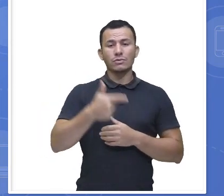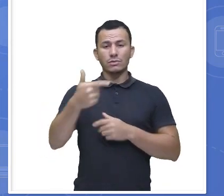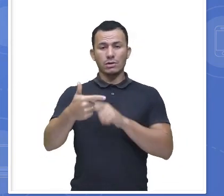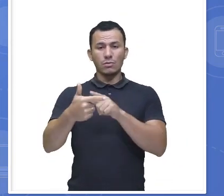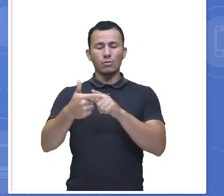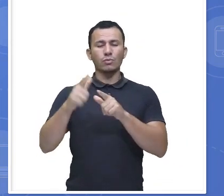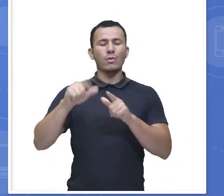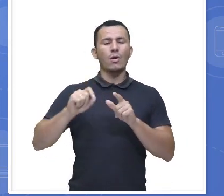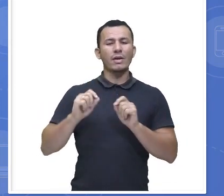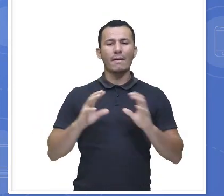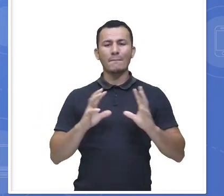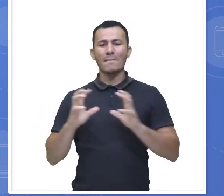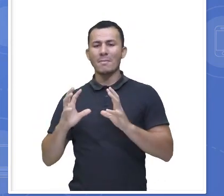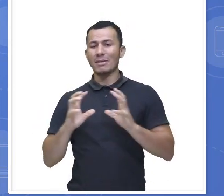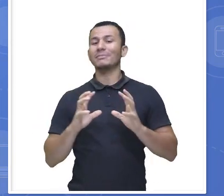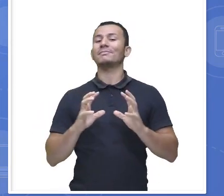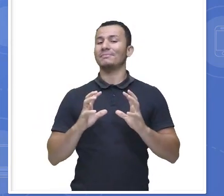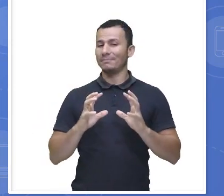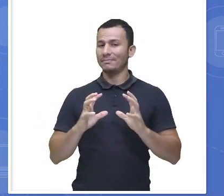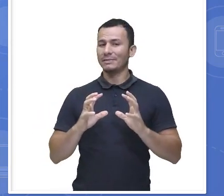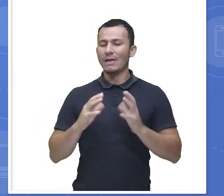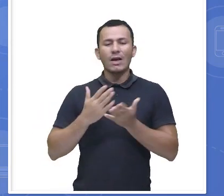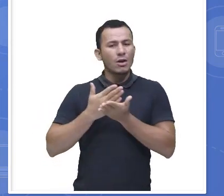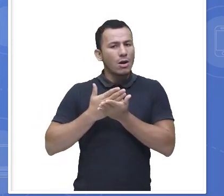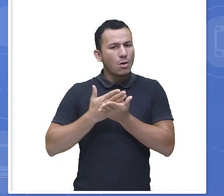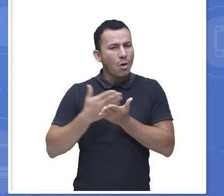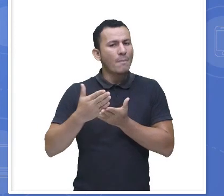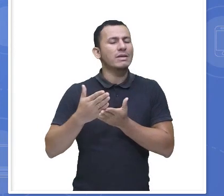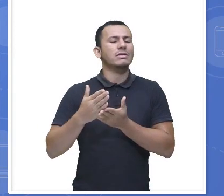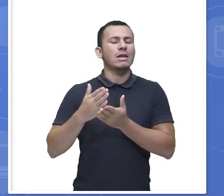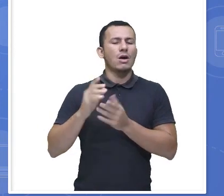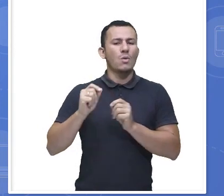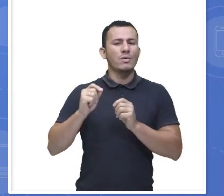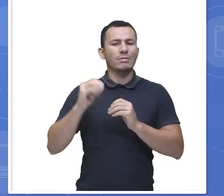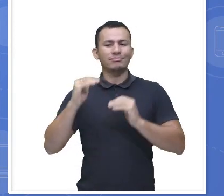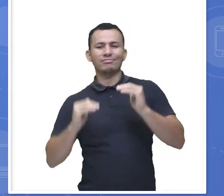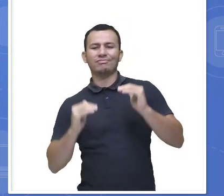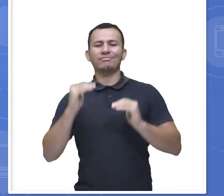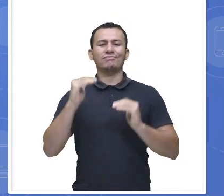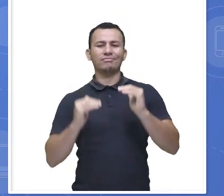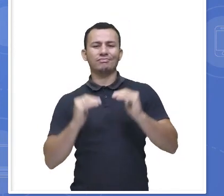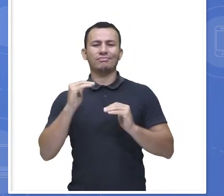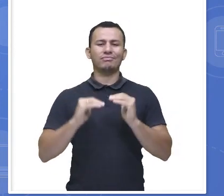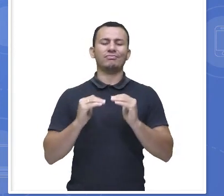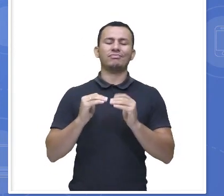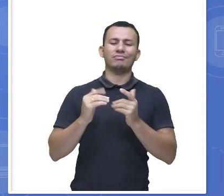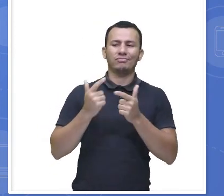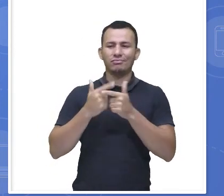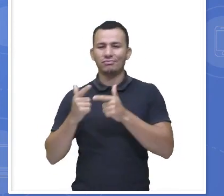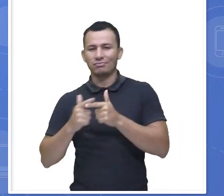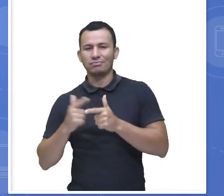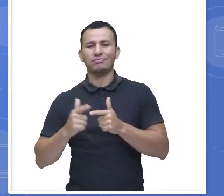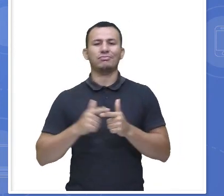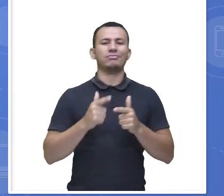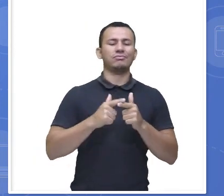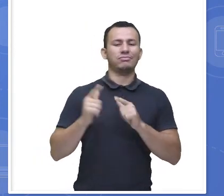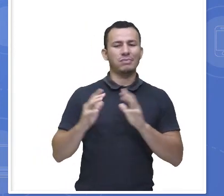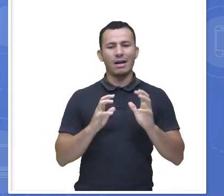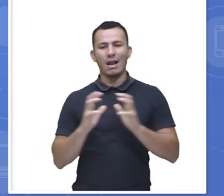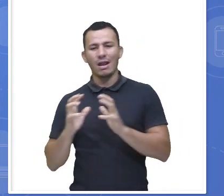o conflito. Aí começa o desequilíbrio, né? O problema propriamente dito,